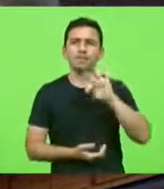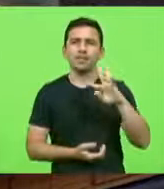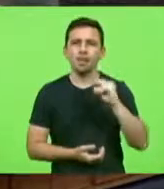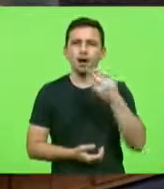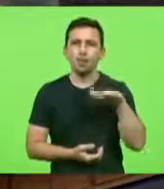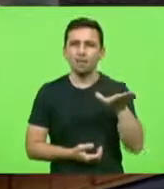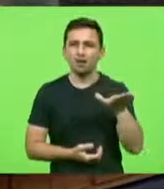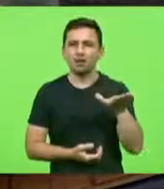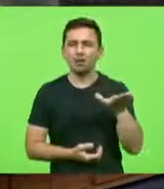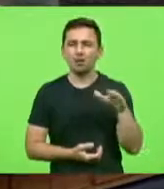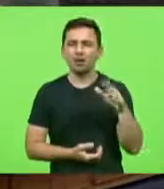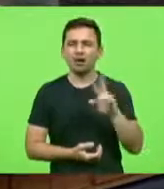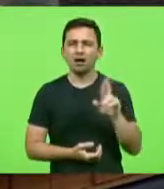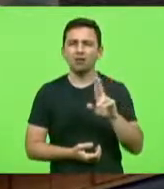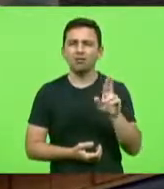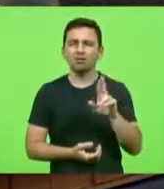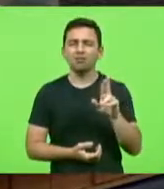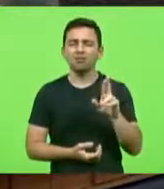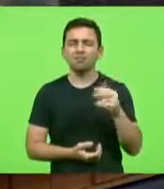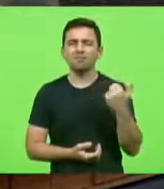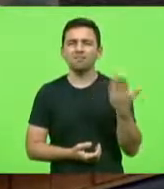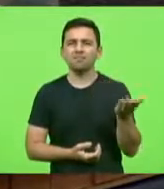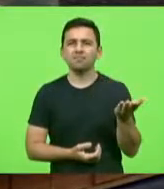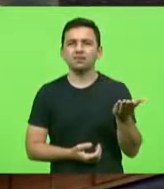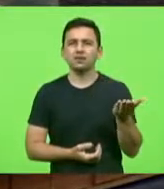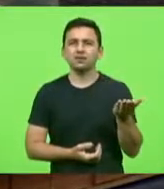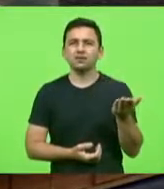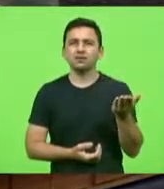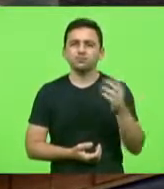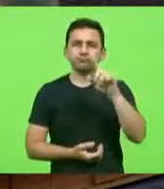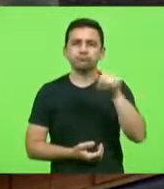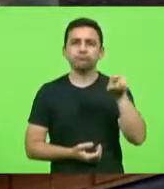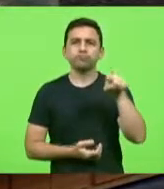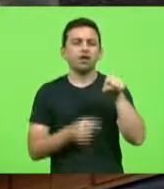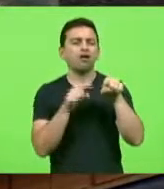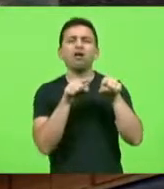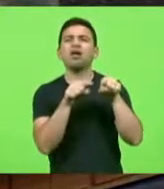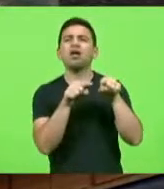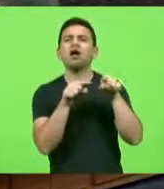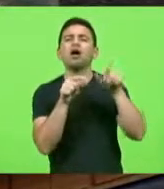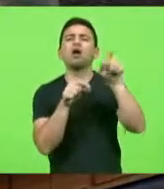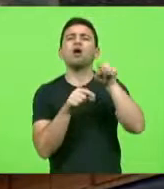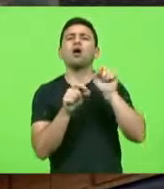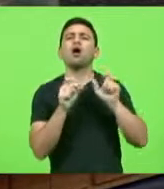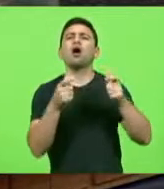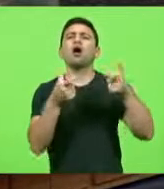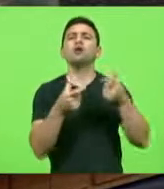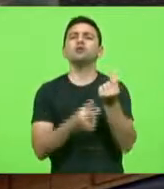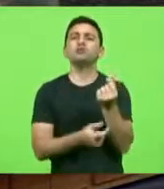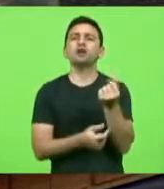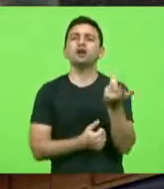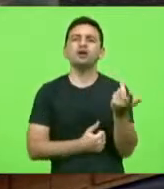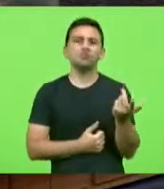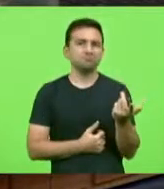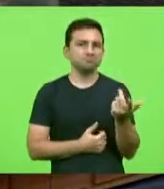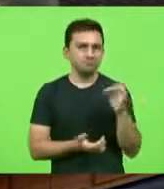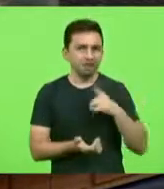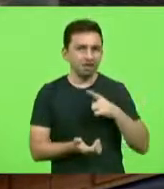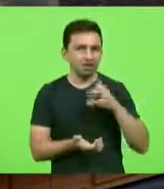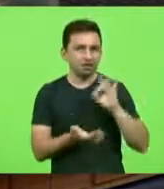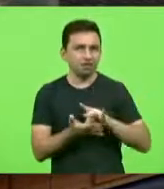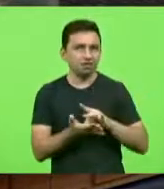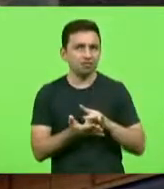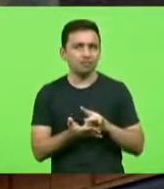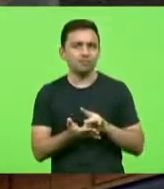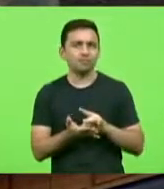né? Então, na verdade, o grande X da questão é saber de onde vem esse dinheiro, se esse dinheiro existe. Eu acho que está aí a